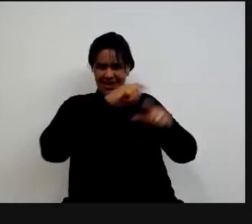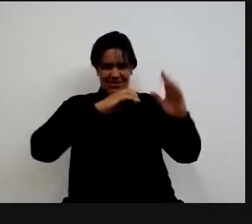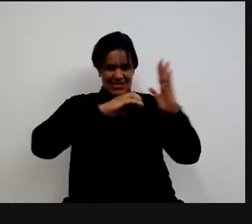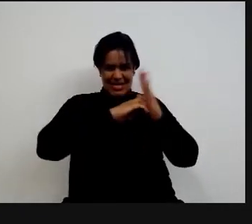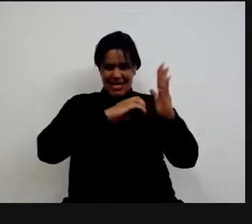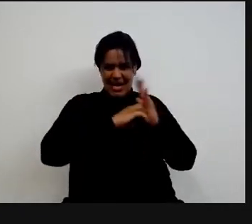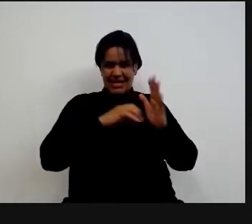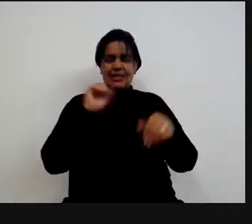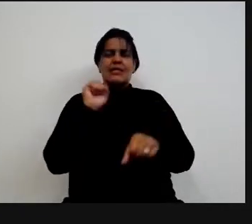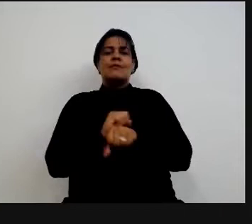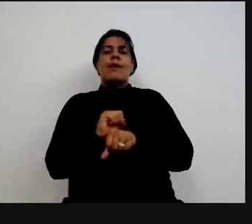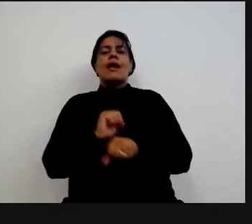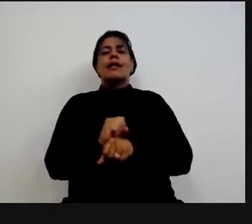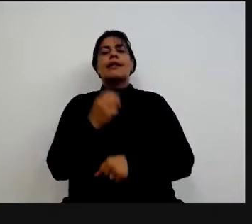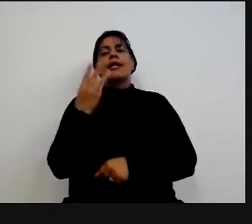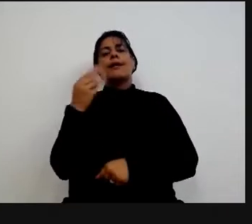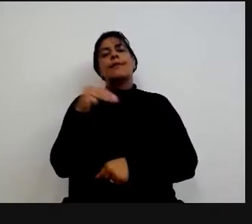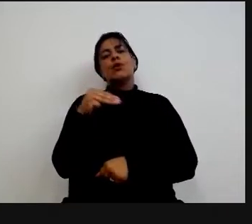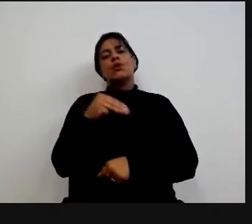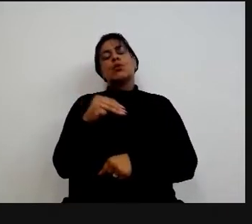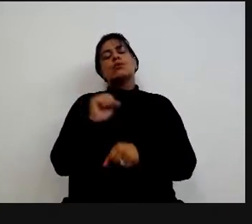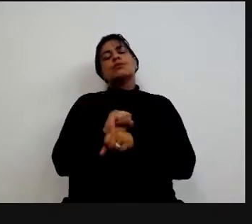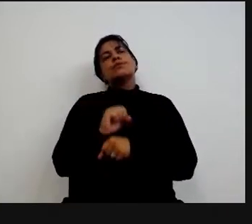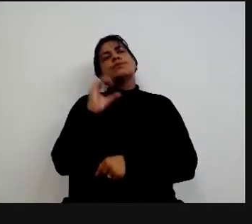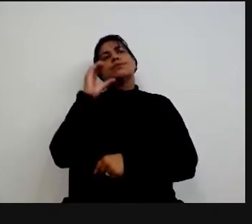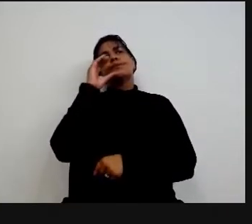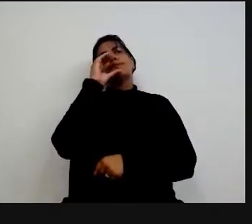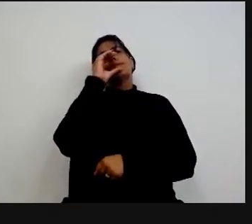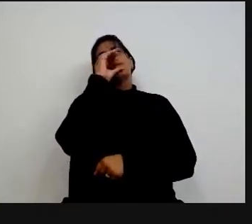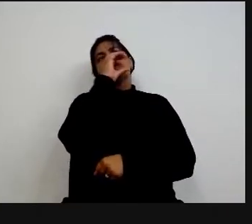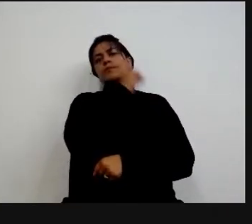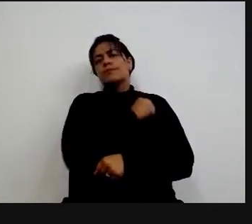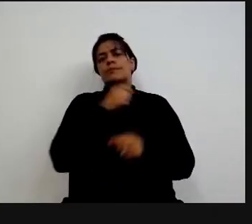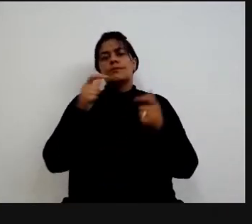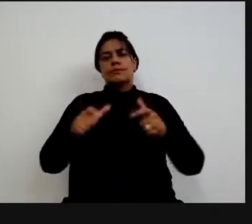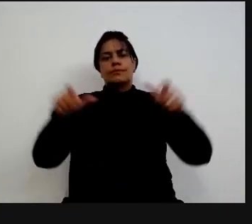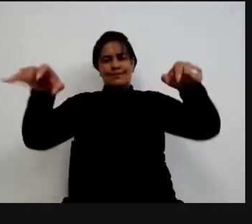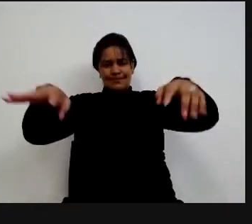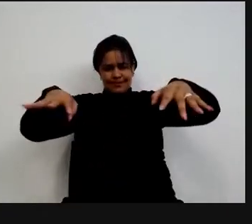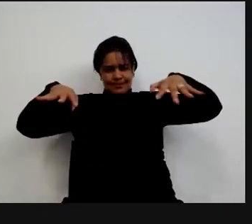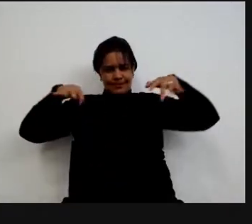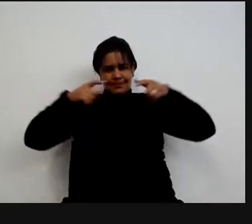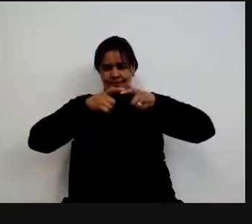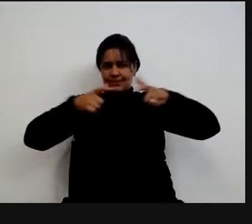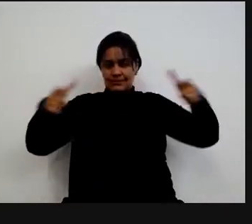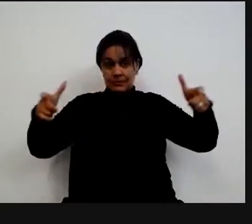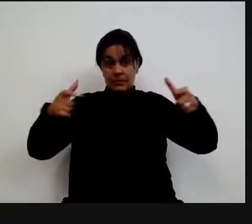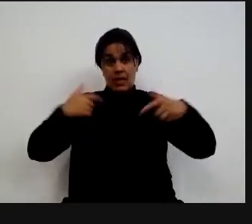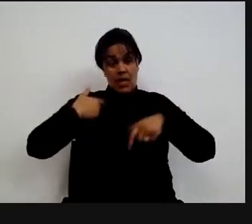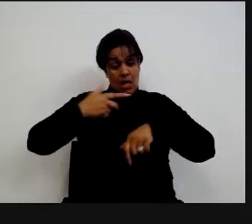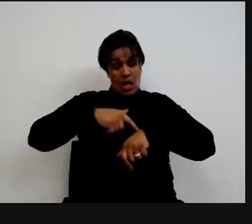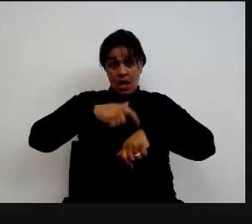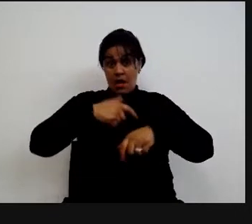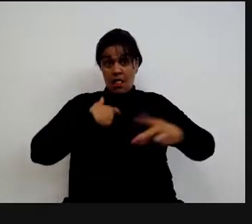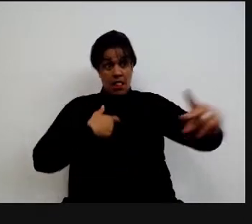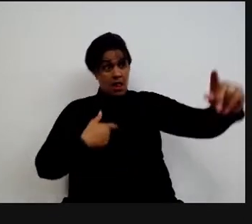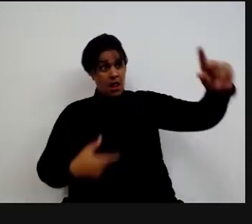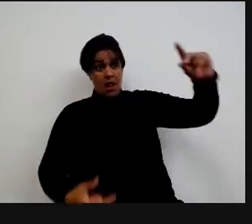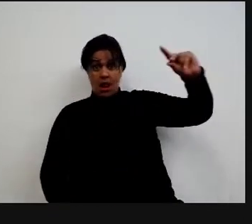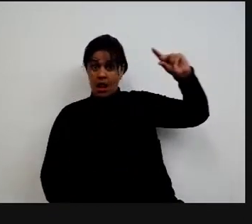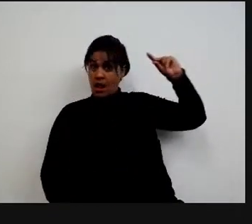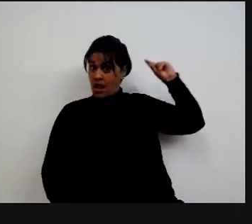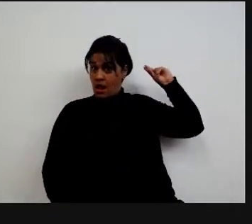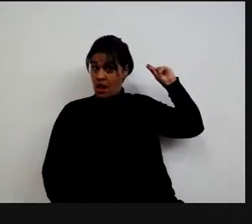acender, e uma sala de mainframe maior do que esse auditório. Quer dizer, então eu sou desse tempo que vim